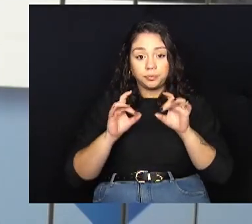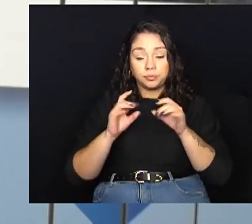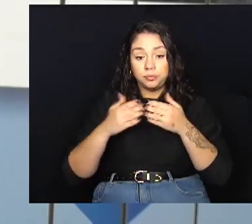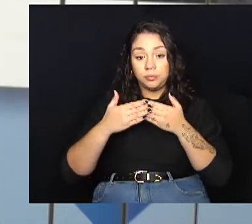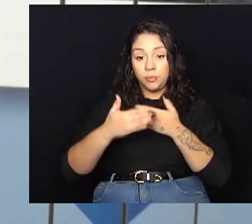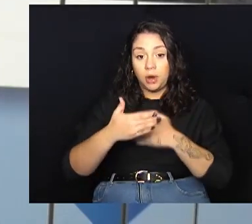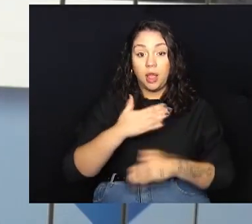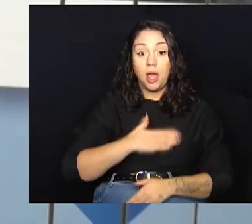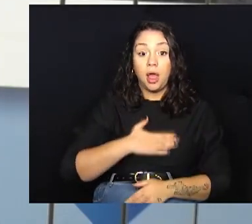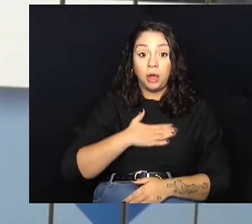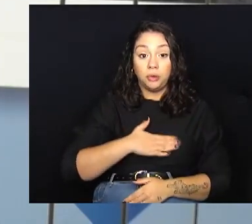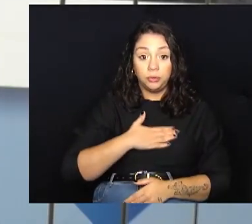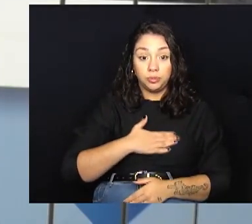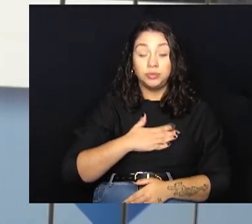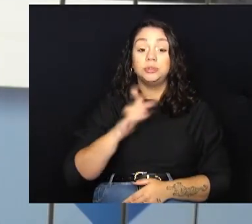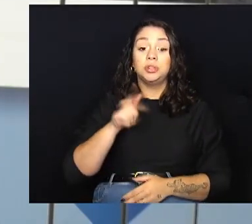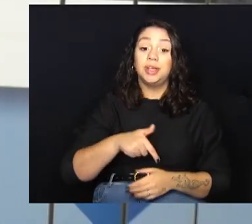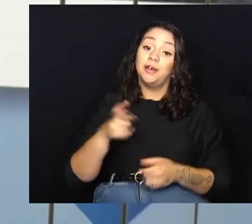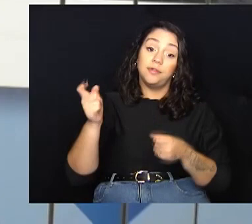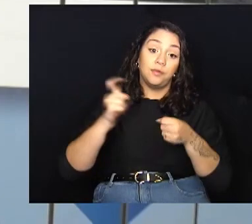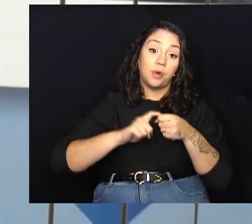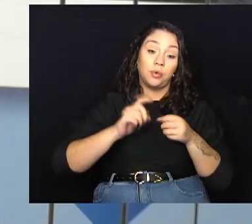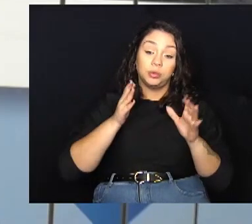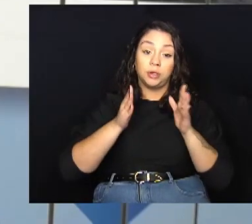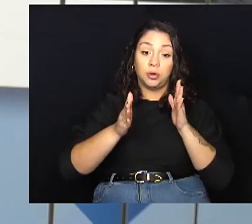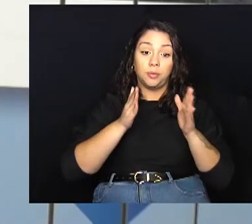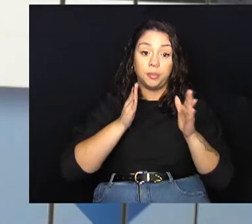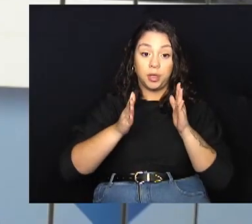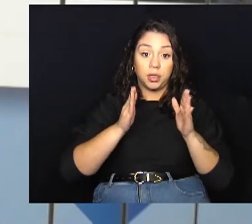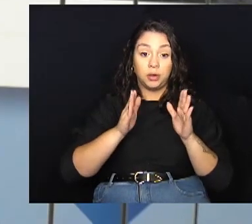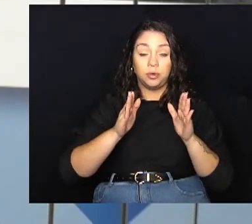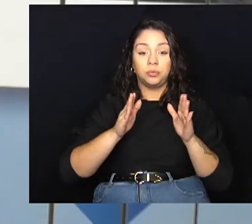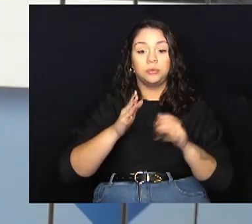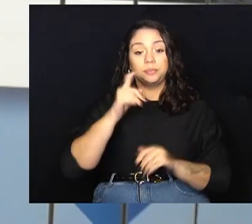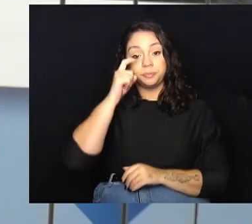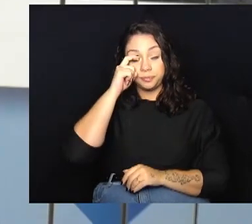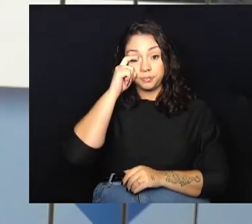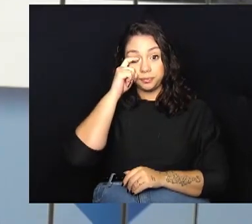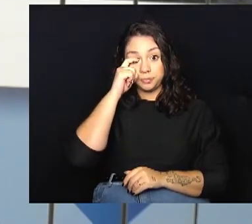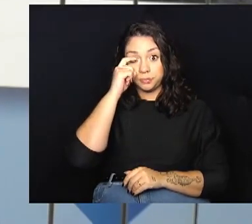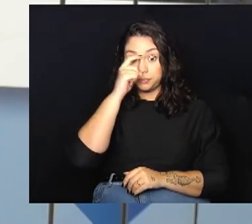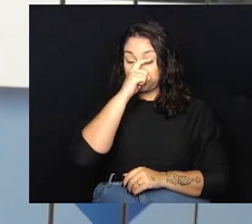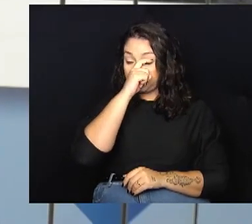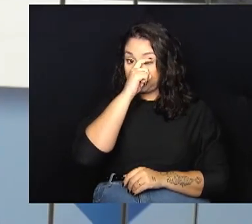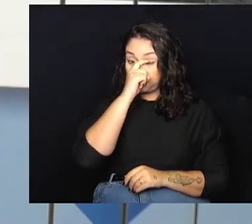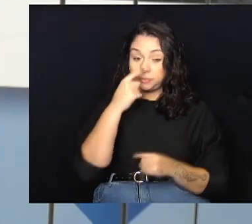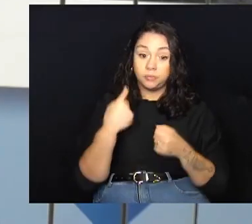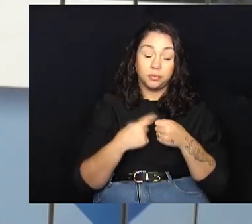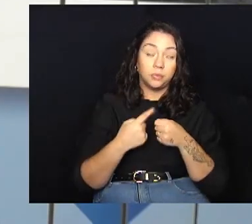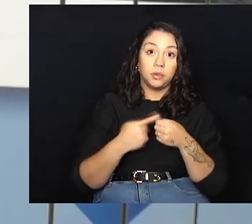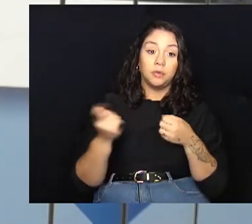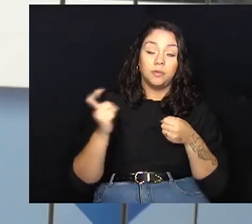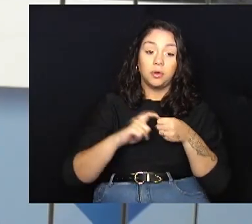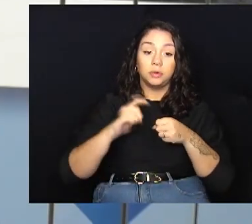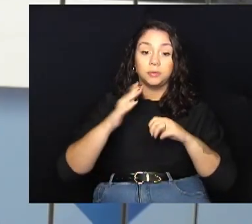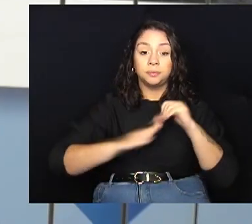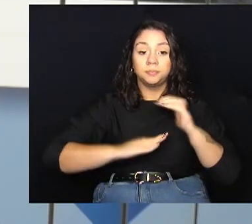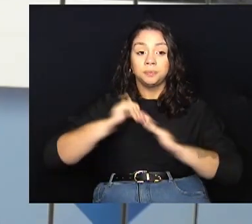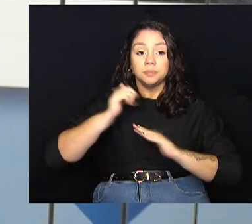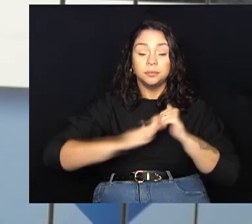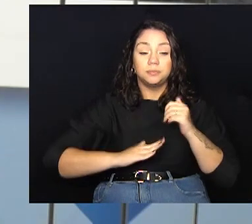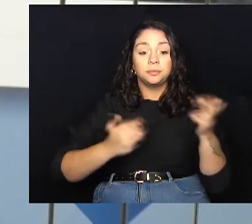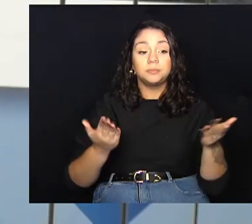de Agosto ou seja quando volta o período parlamentar quando são retomadas as atividades Lembrando que